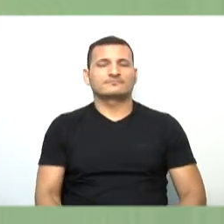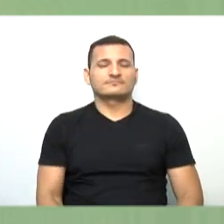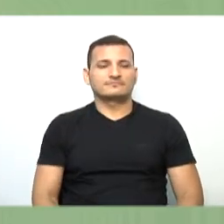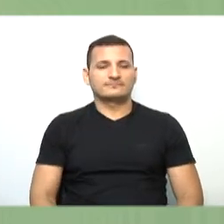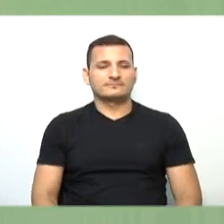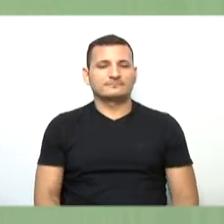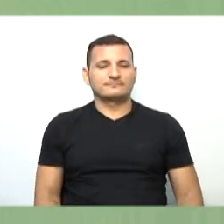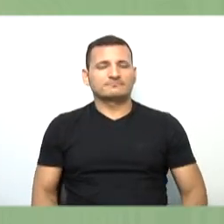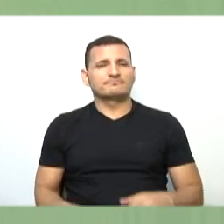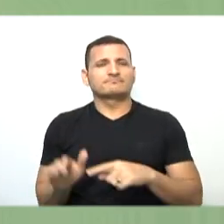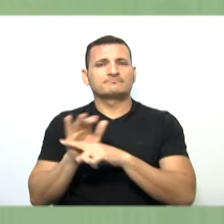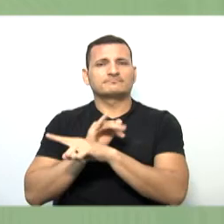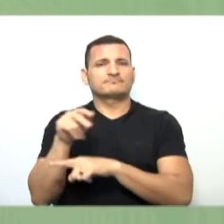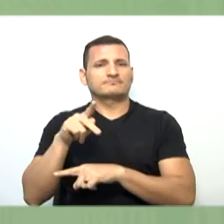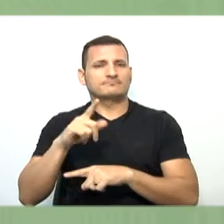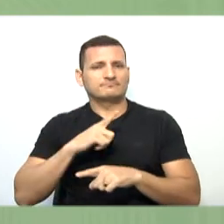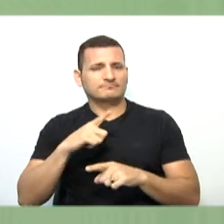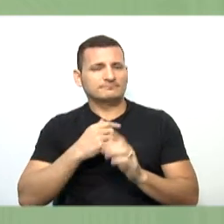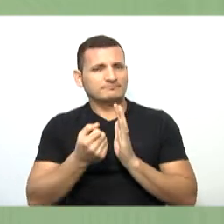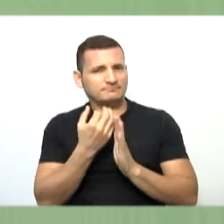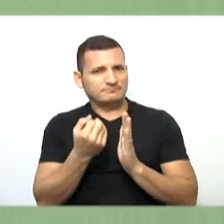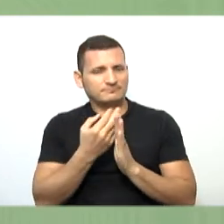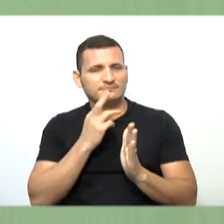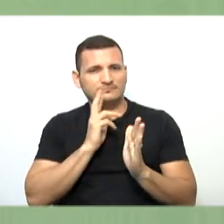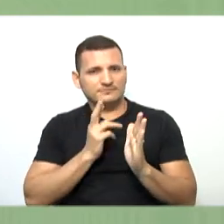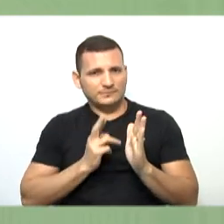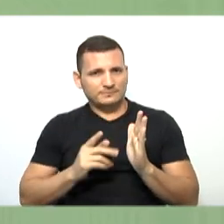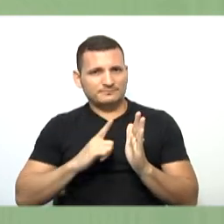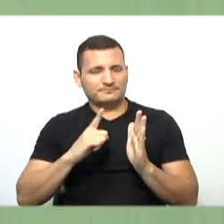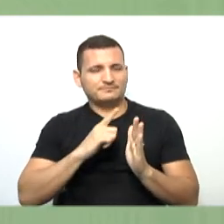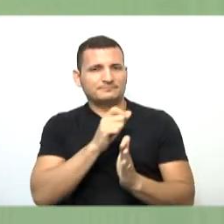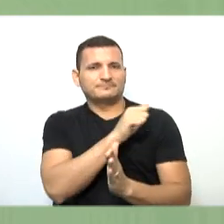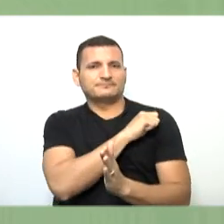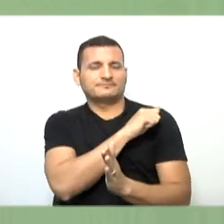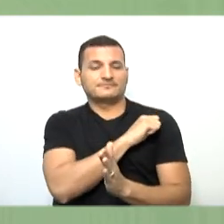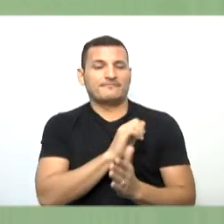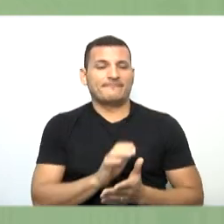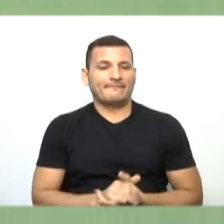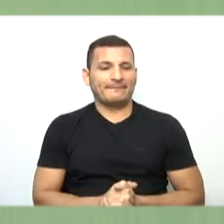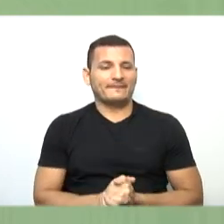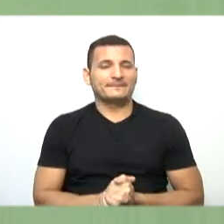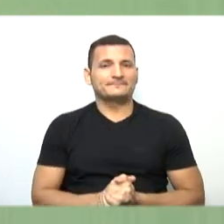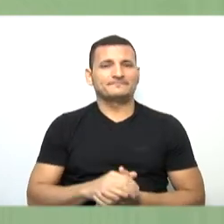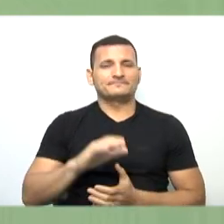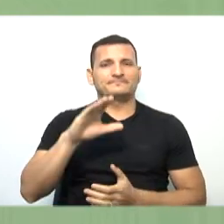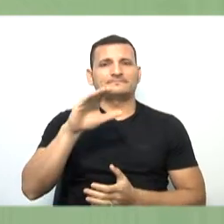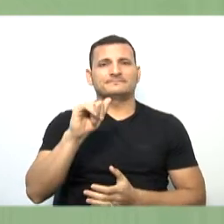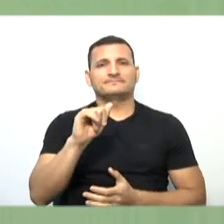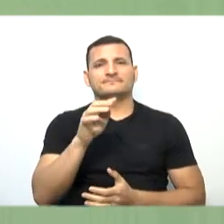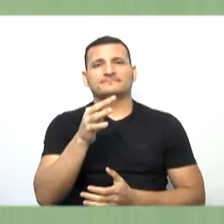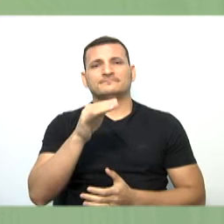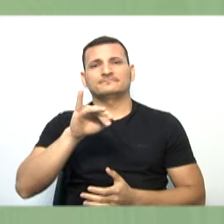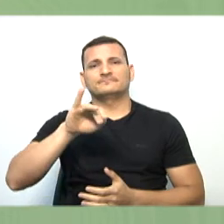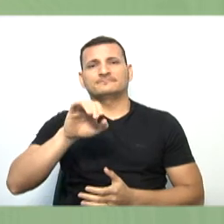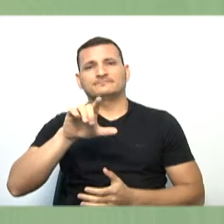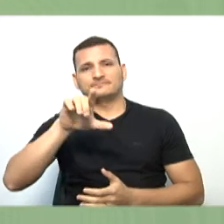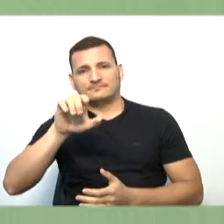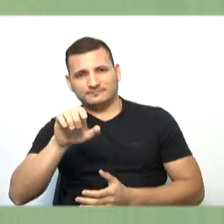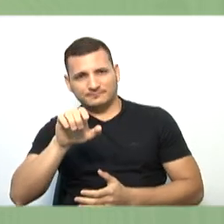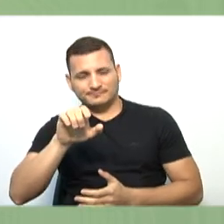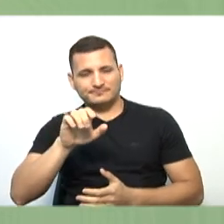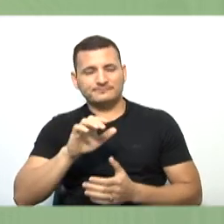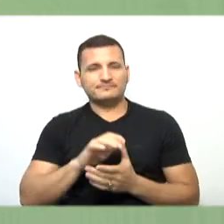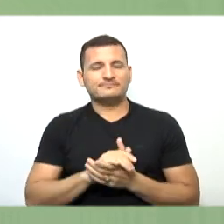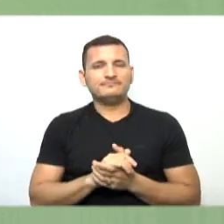JavaScript? E aí, professor Anderson, mandaram as respostas? A Catiele, de